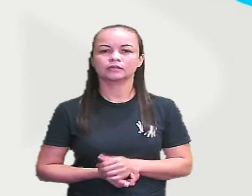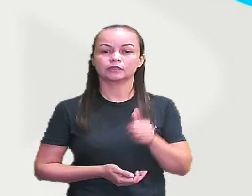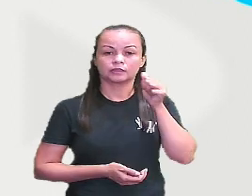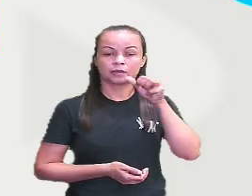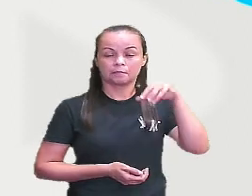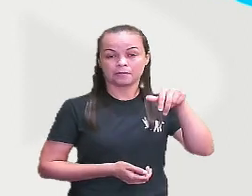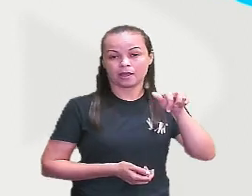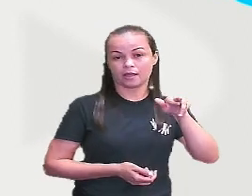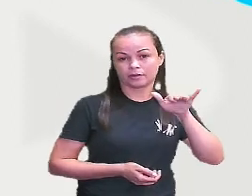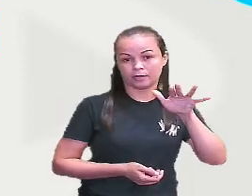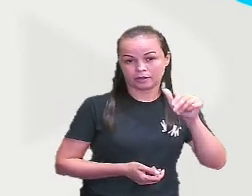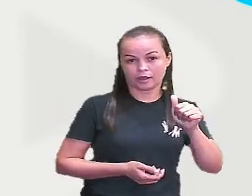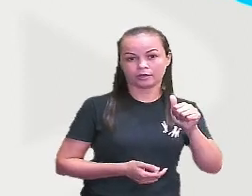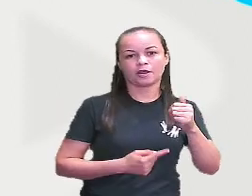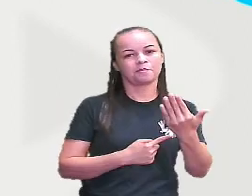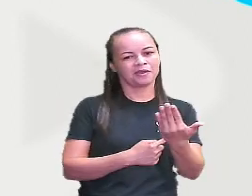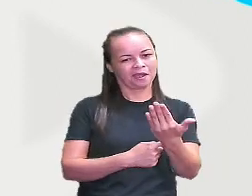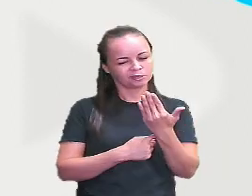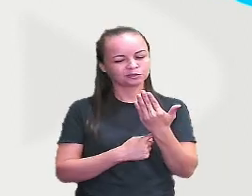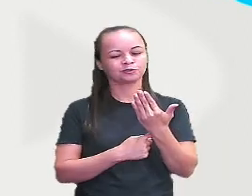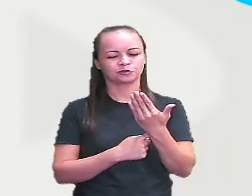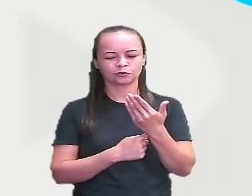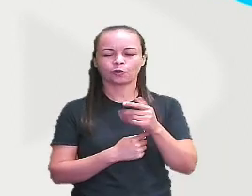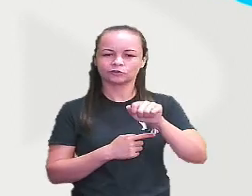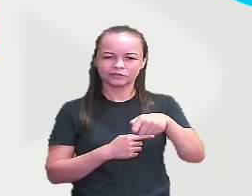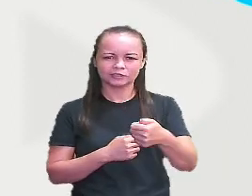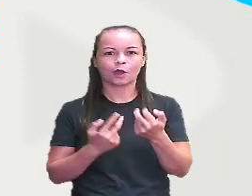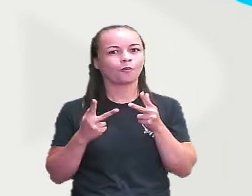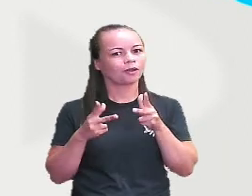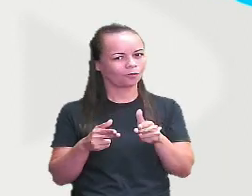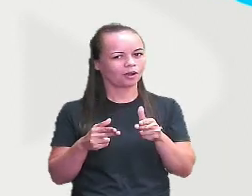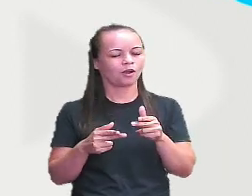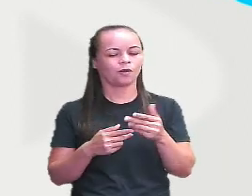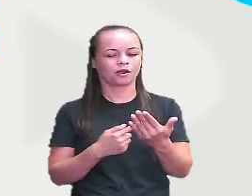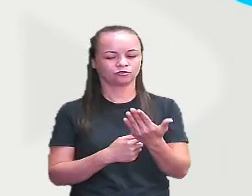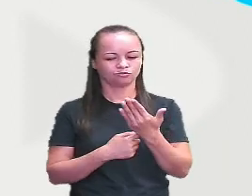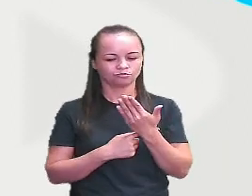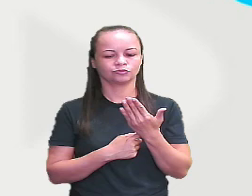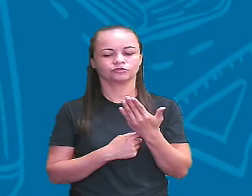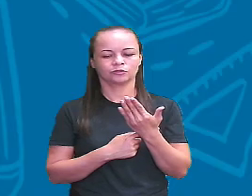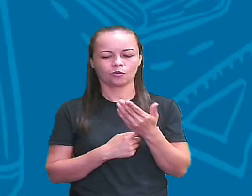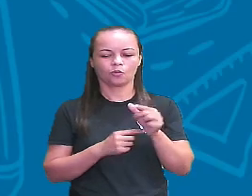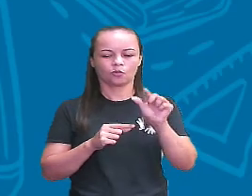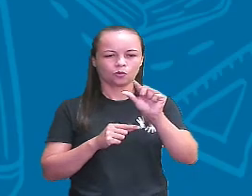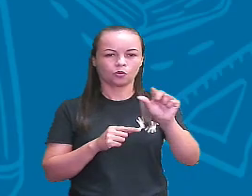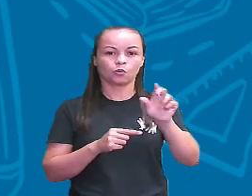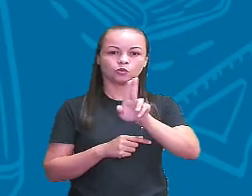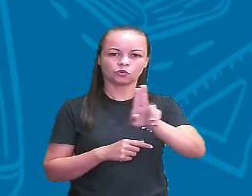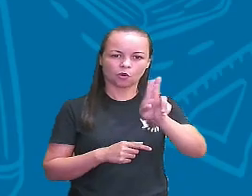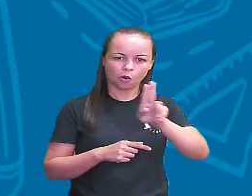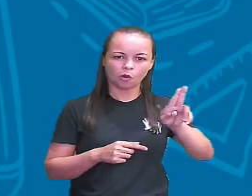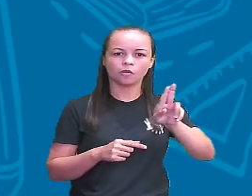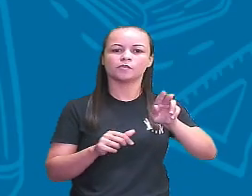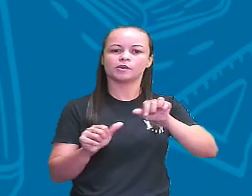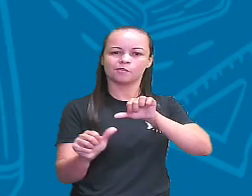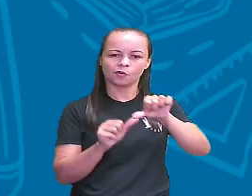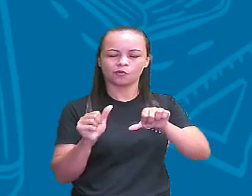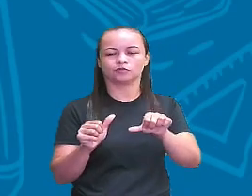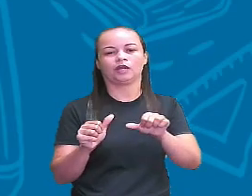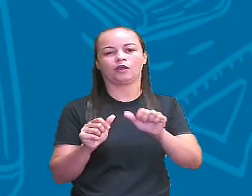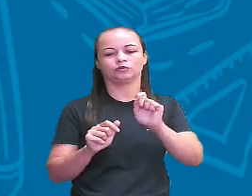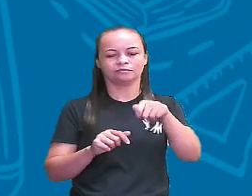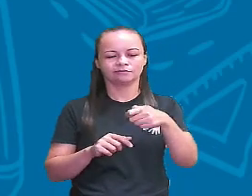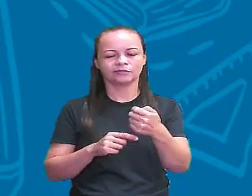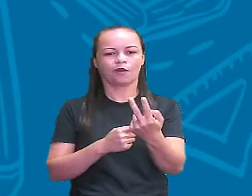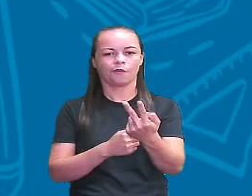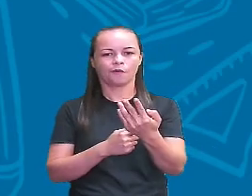Mariana me ajudou na pesquisa. Pessoal, a importância também dos sinônimos e dos antônimos do nosso texto